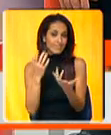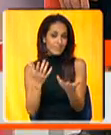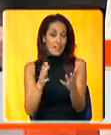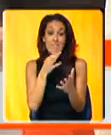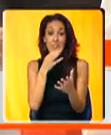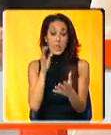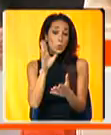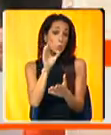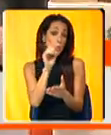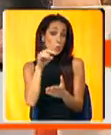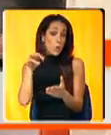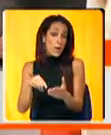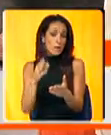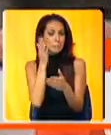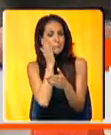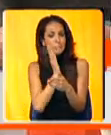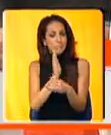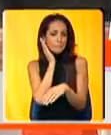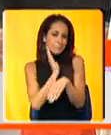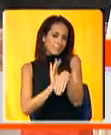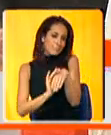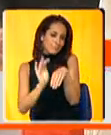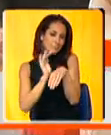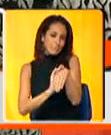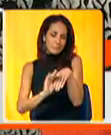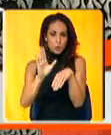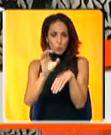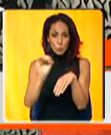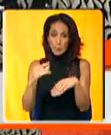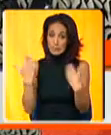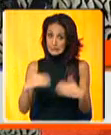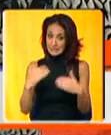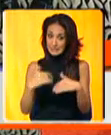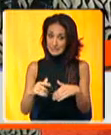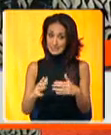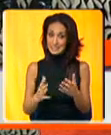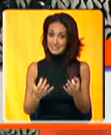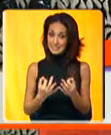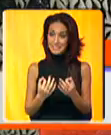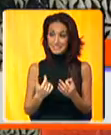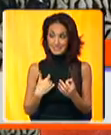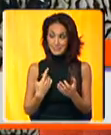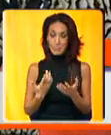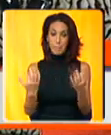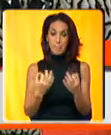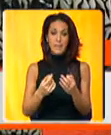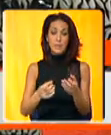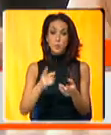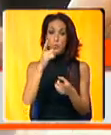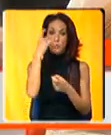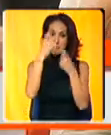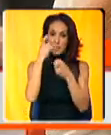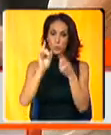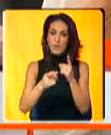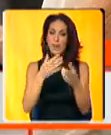falar com o João, a fazer festinhas ao João. Já viu onde é que se foi meter? Pois, eu já reparei. E começa a pensar,